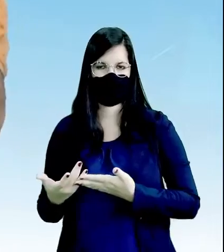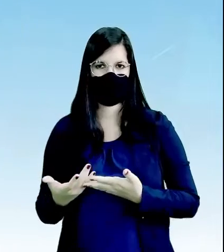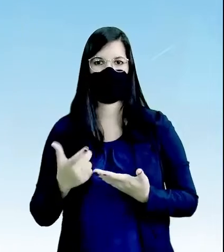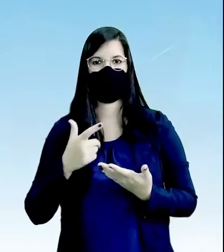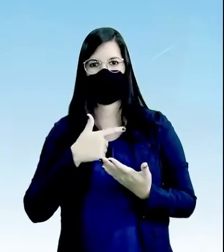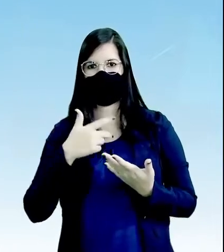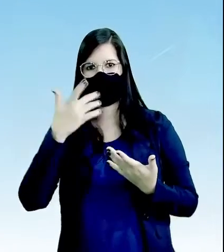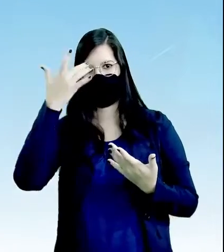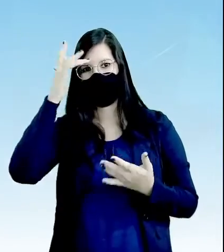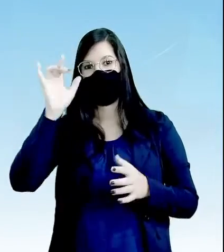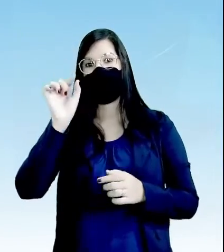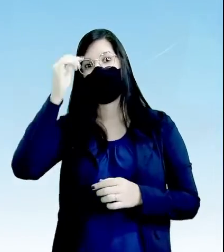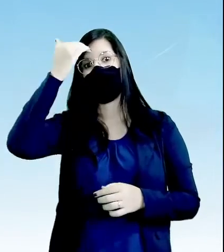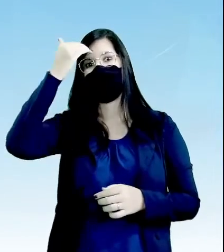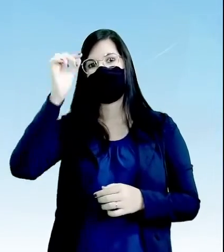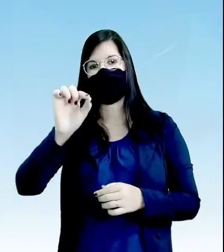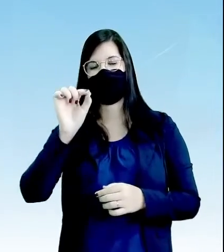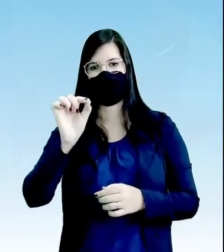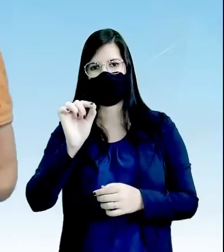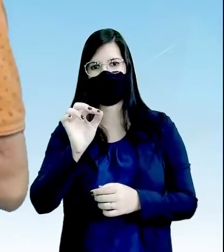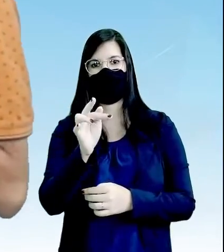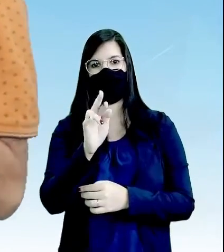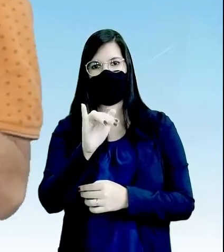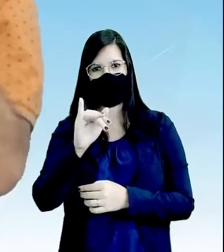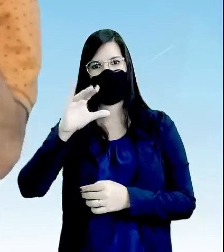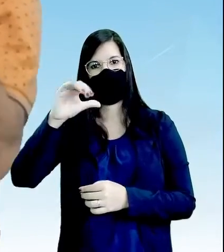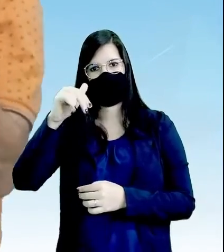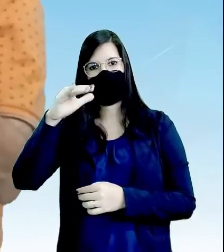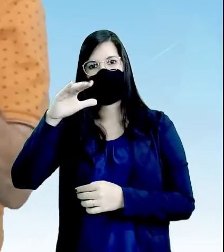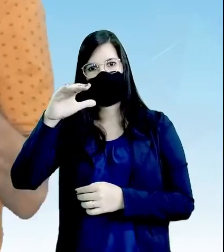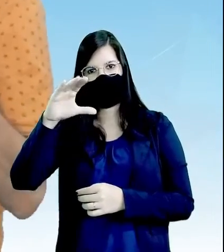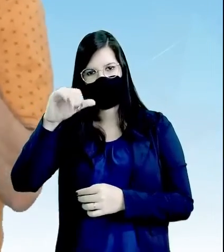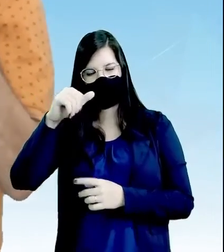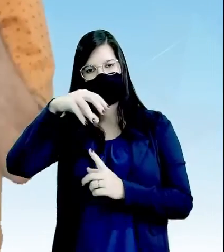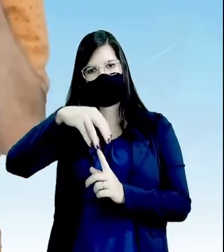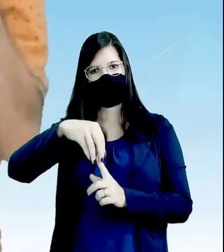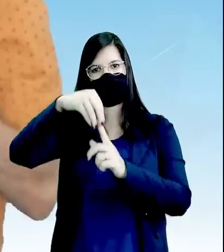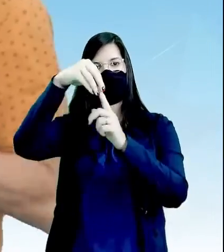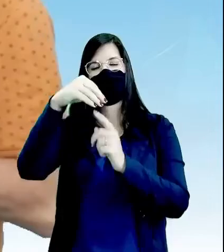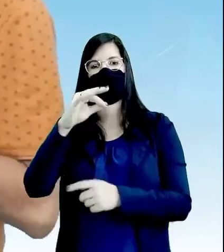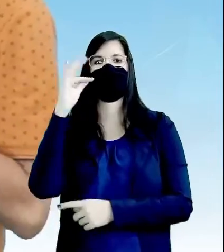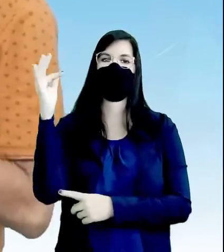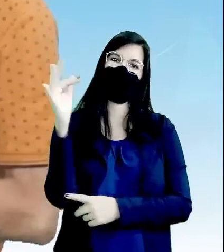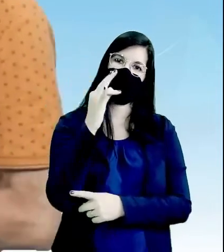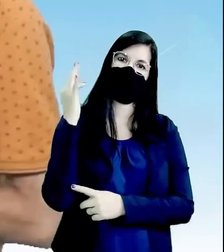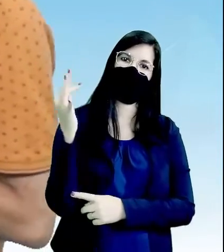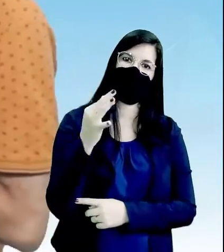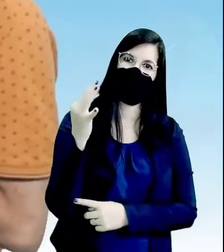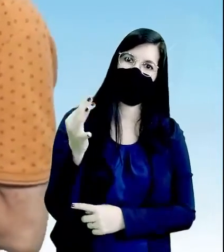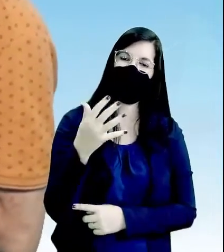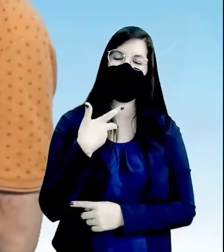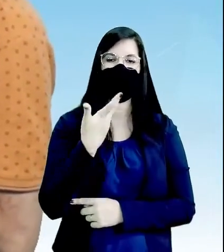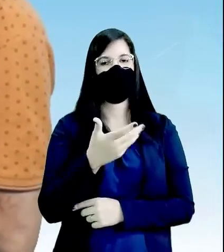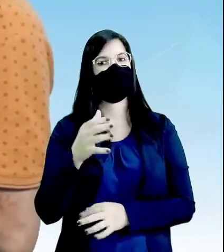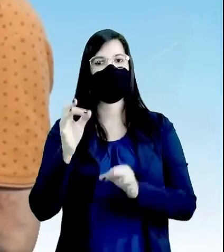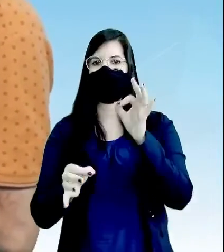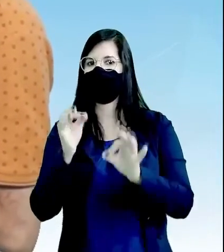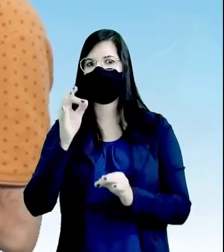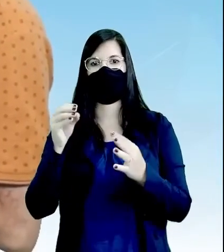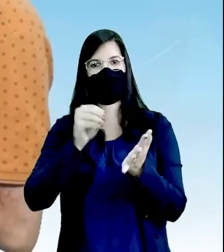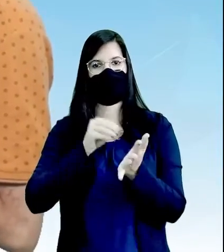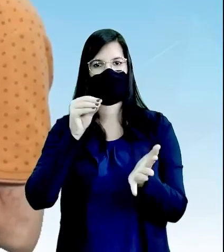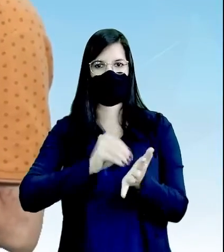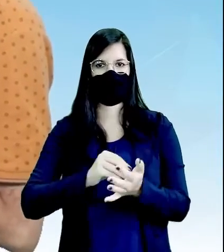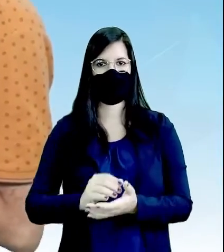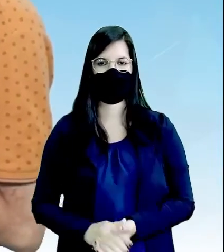Frei Caneca foi um mártir da Confederação, porque um mártir, porque ele foi uma vítima da injustiça social. Professor,